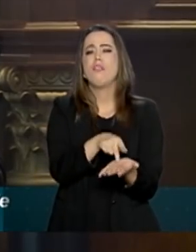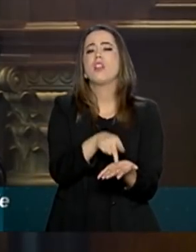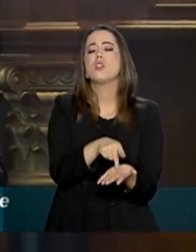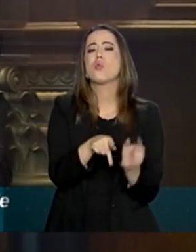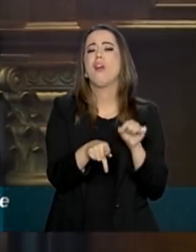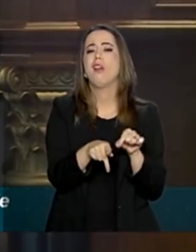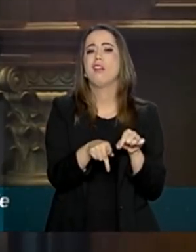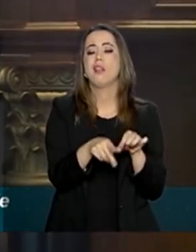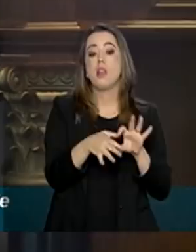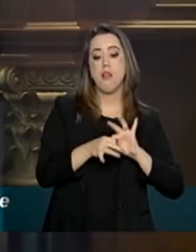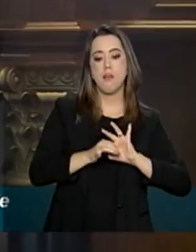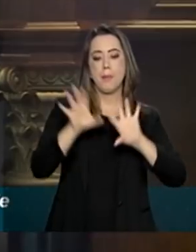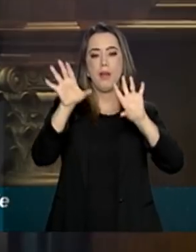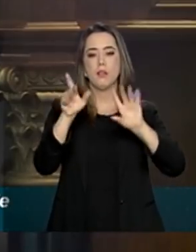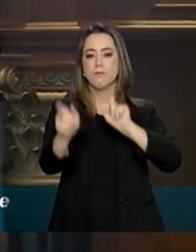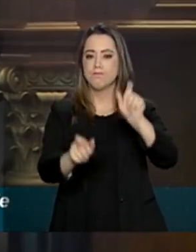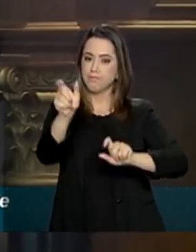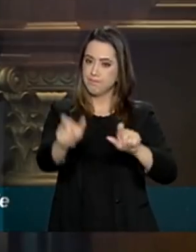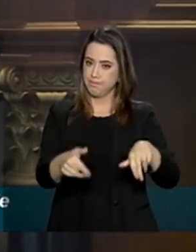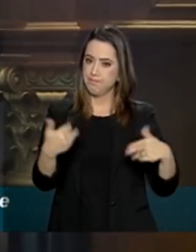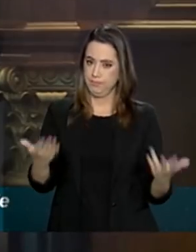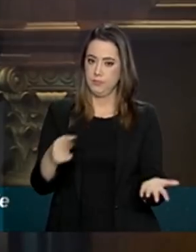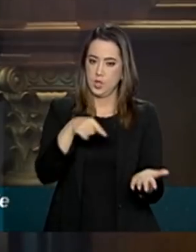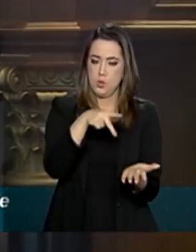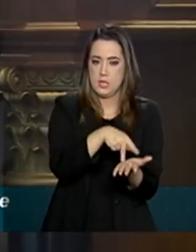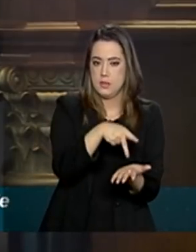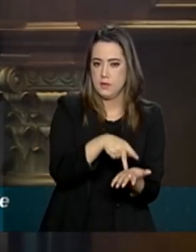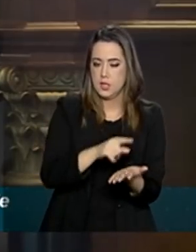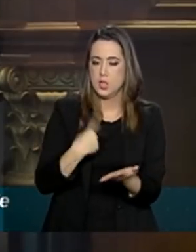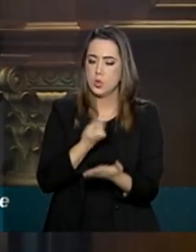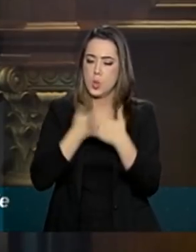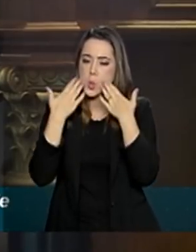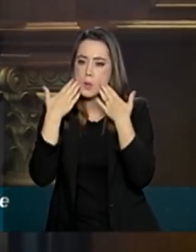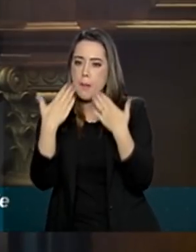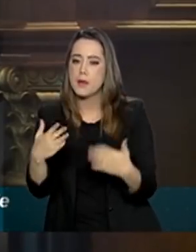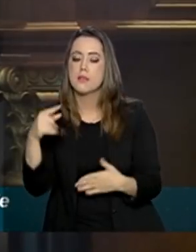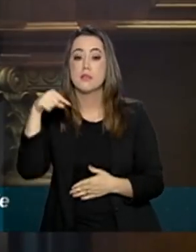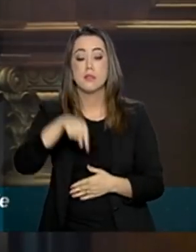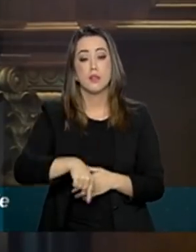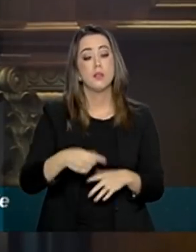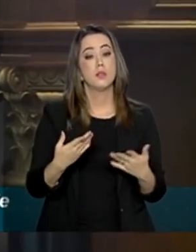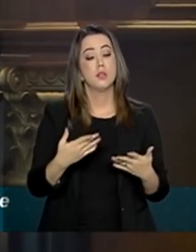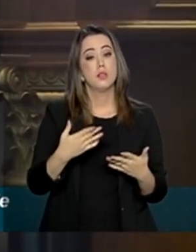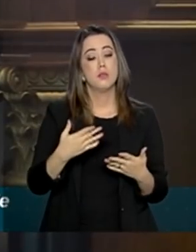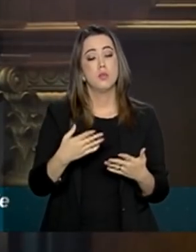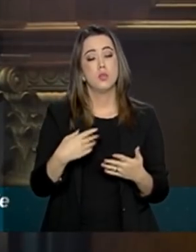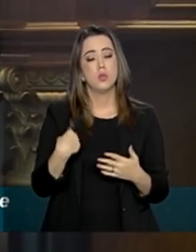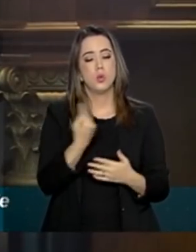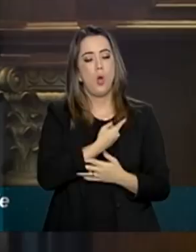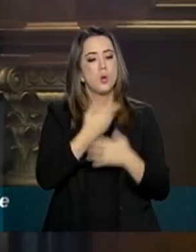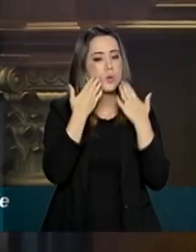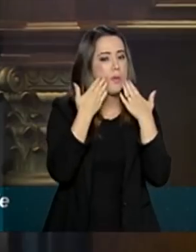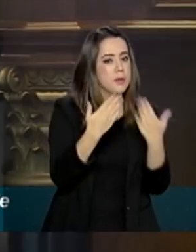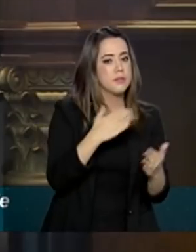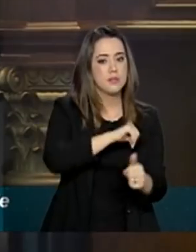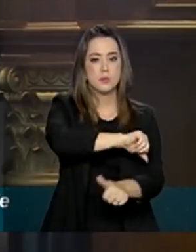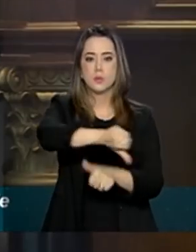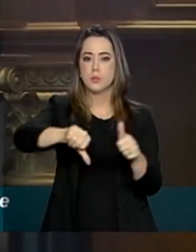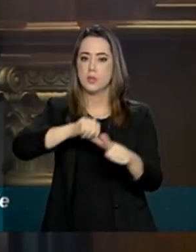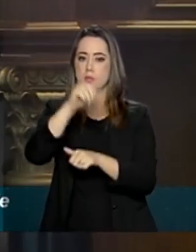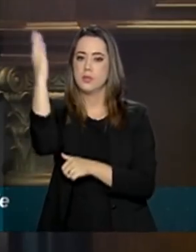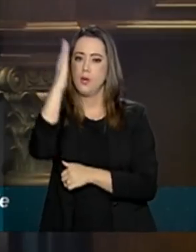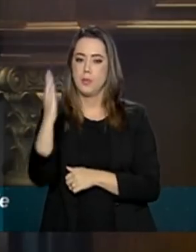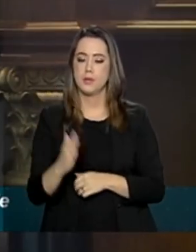E com essa verdade, nós nos apresentamos para mudar o Brasil. E eu